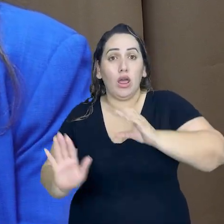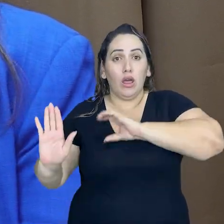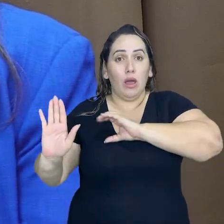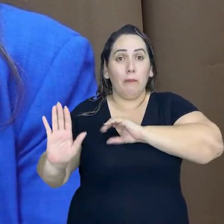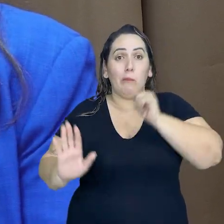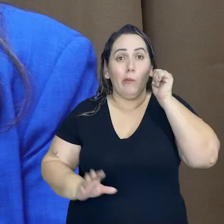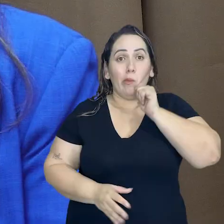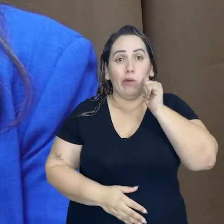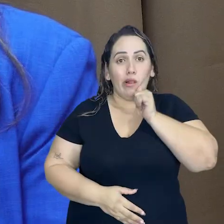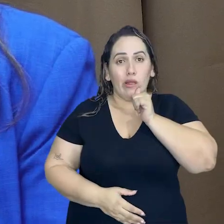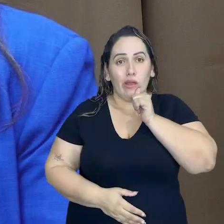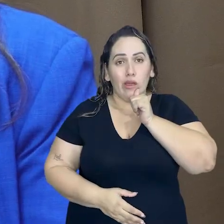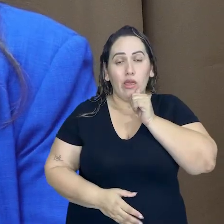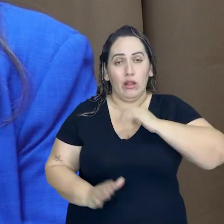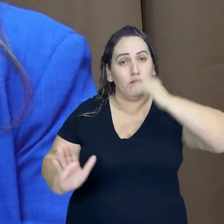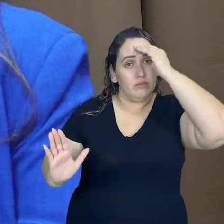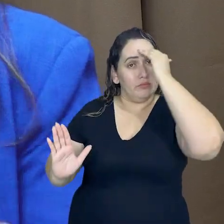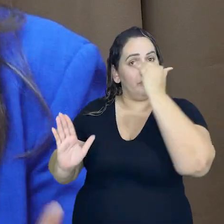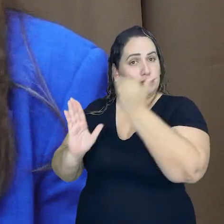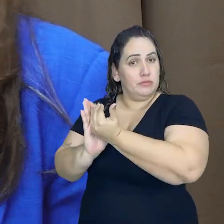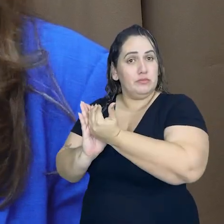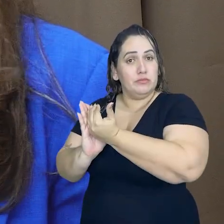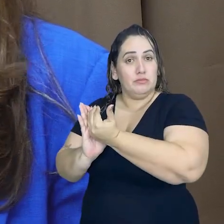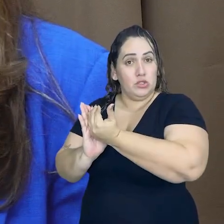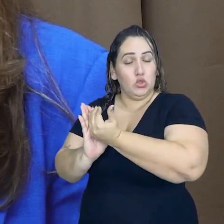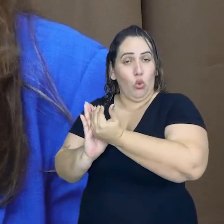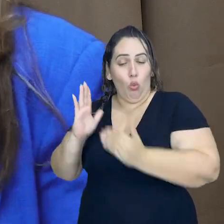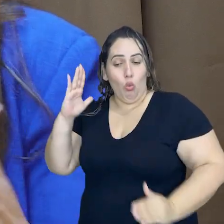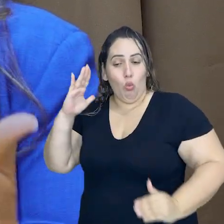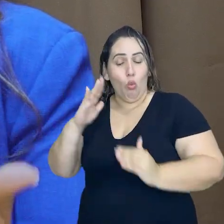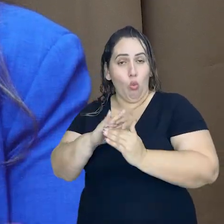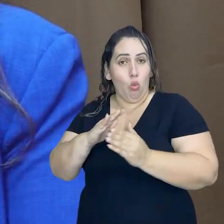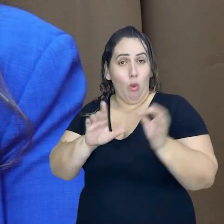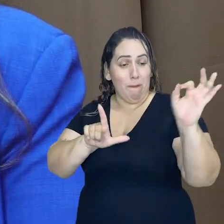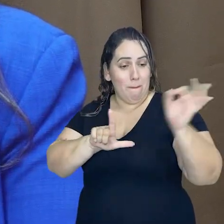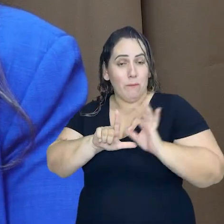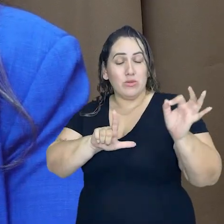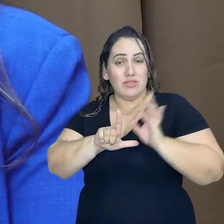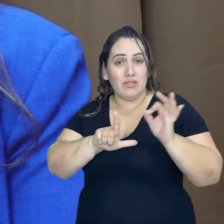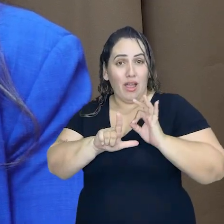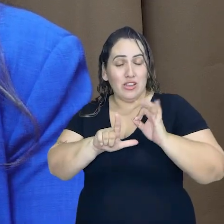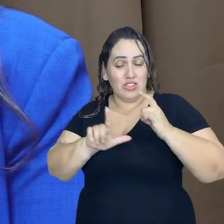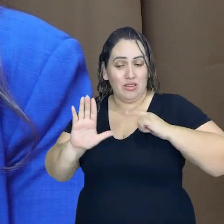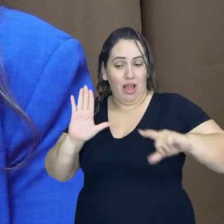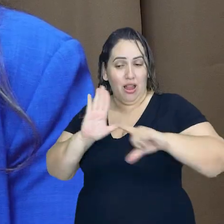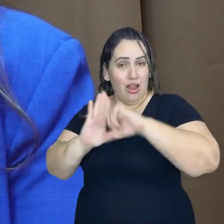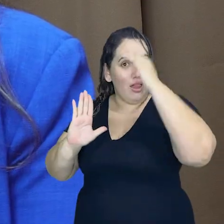cumpriu aquele teto mínimo, ele cumpriu a legislação. E se não cumpriu?